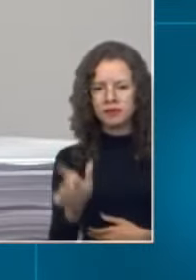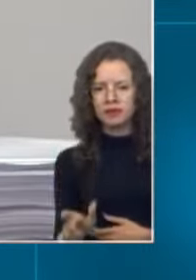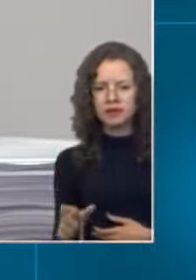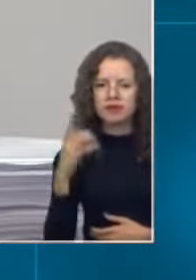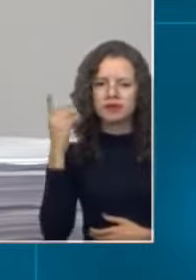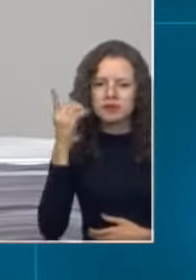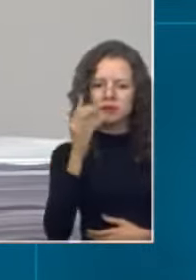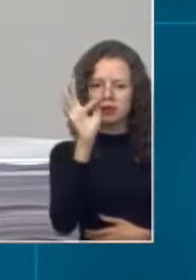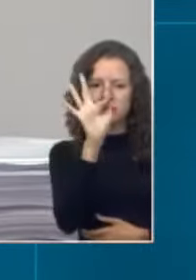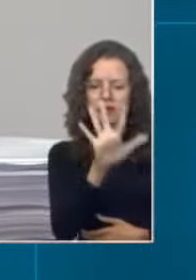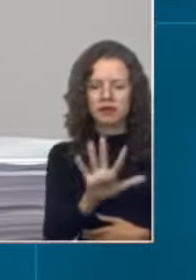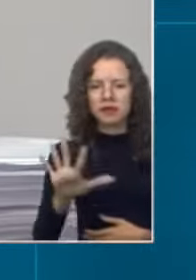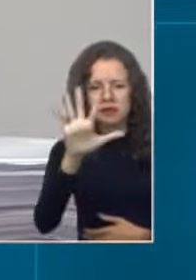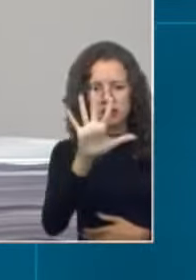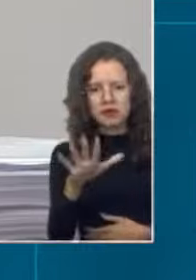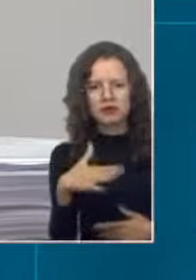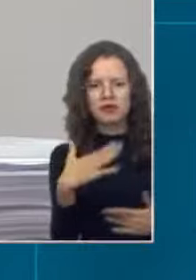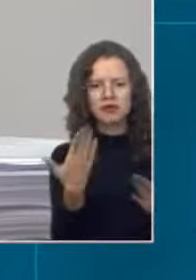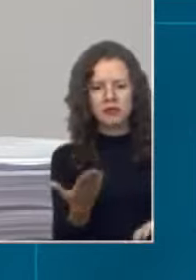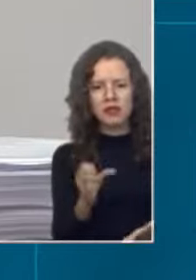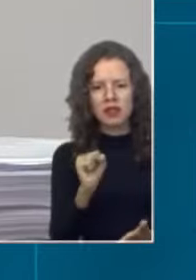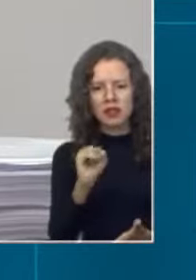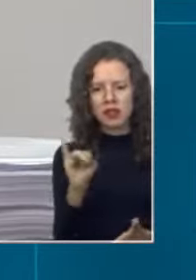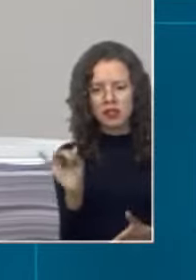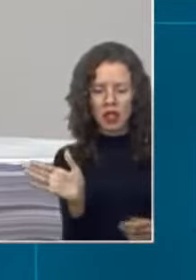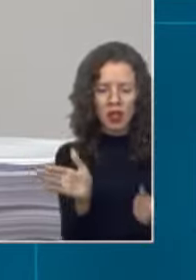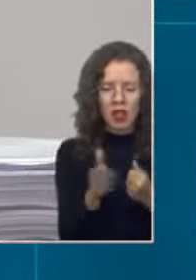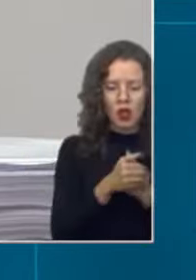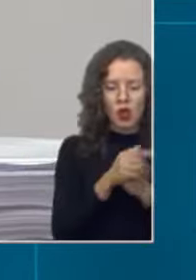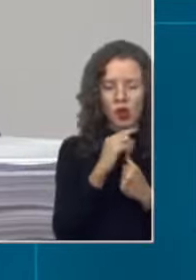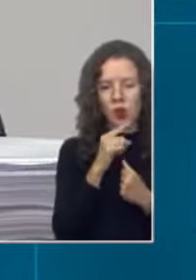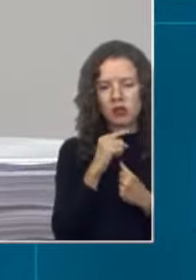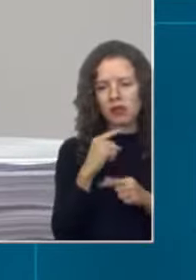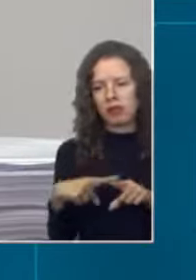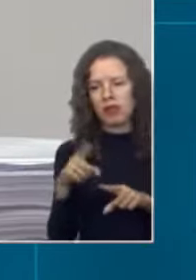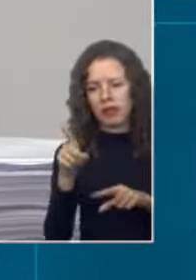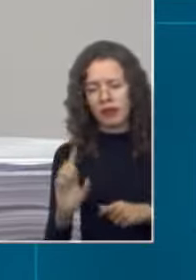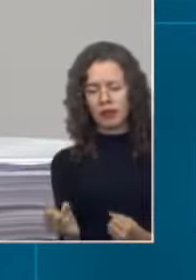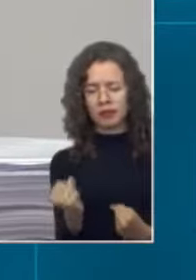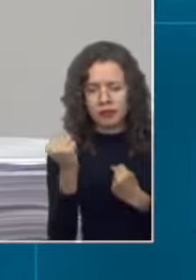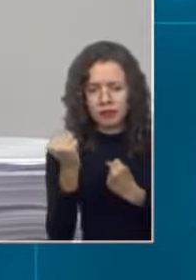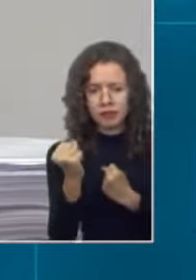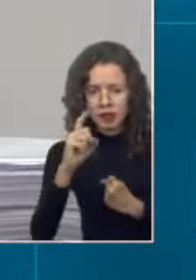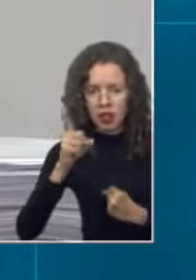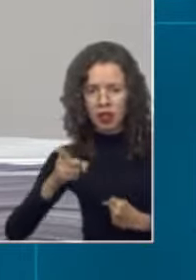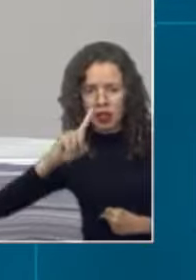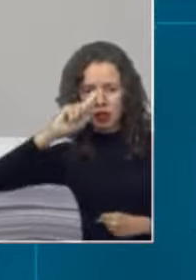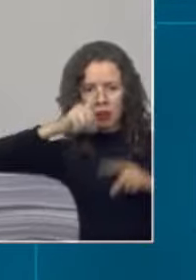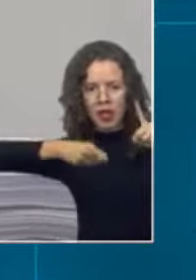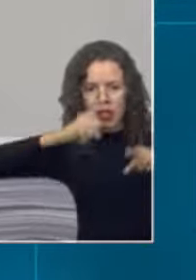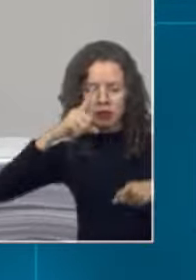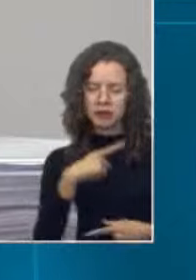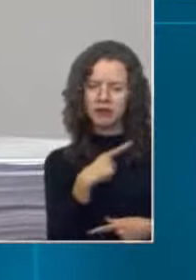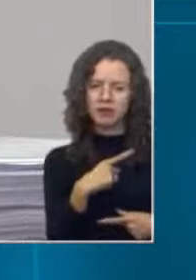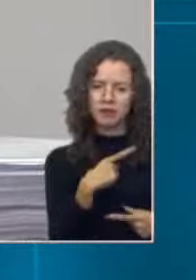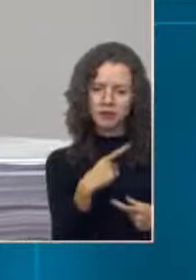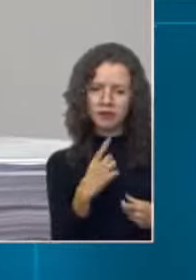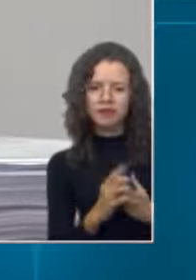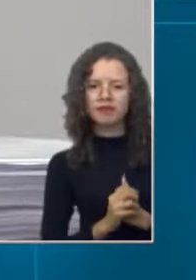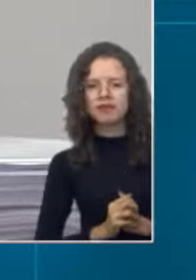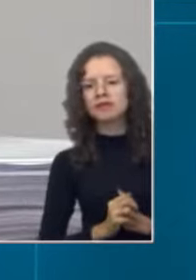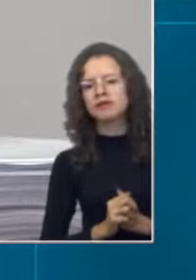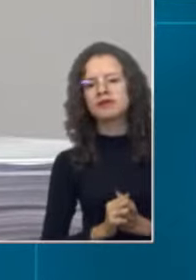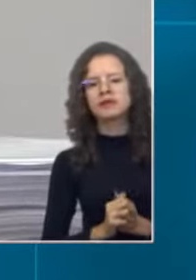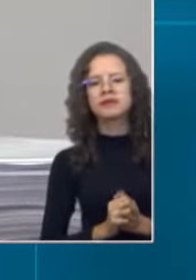2, 3 anos desde que o bolsonarismo de fato representava um risco muito iminente à democracia brasileira e que houve esse